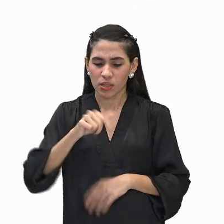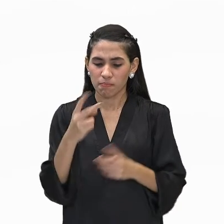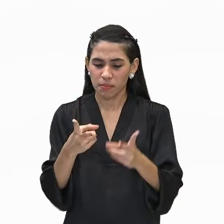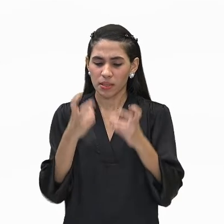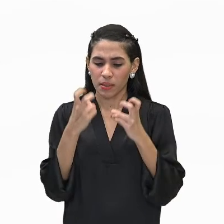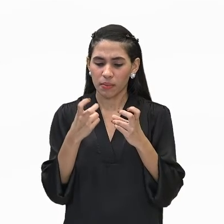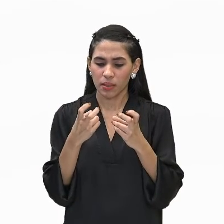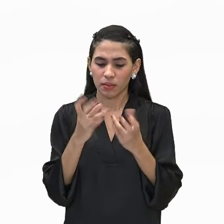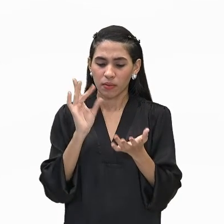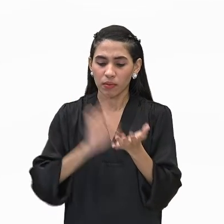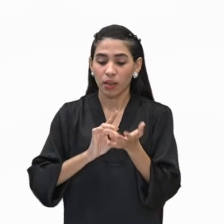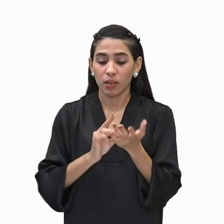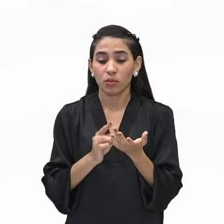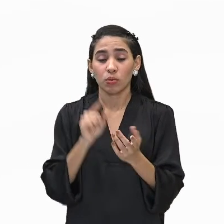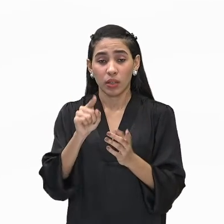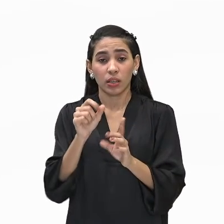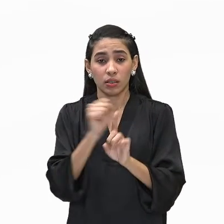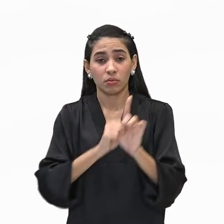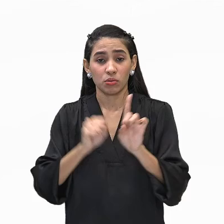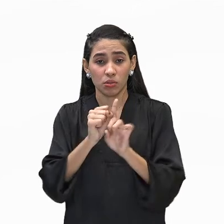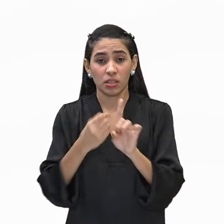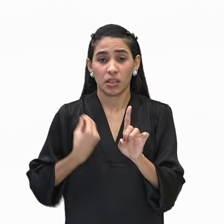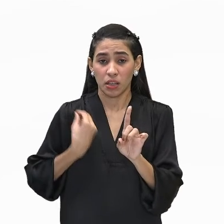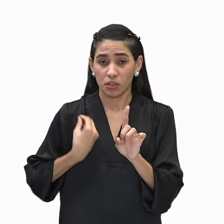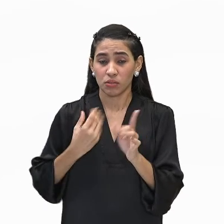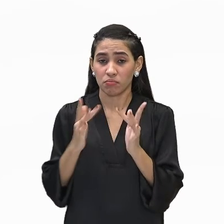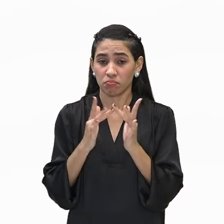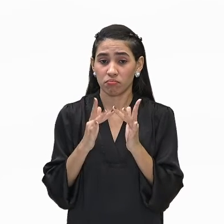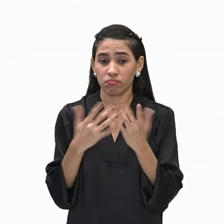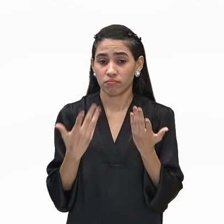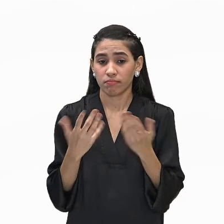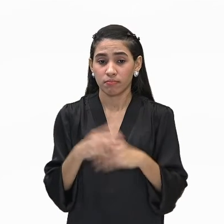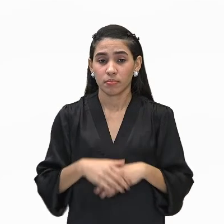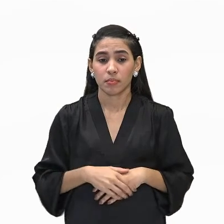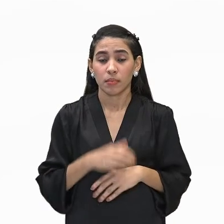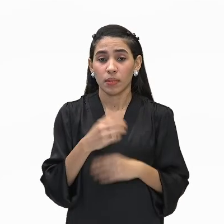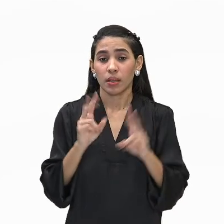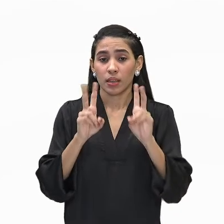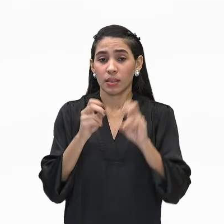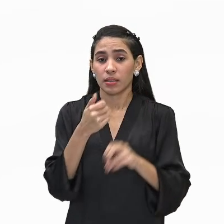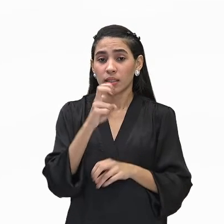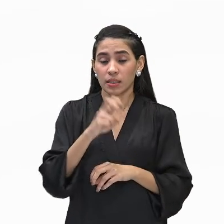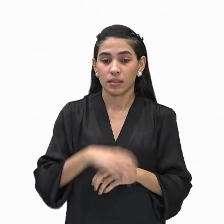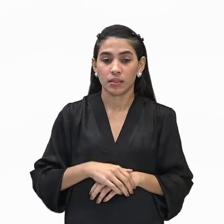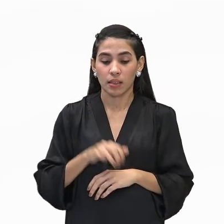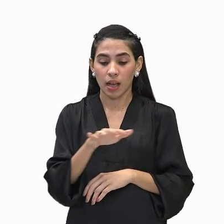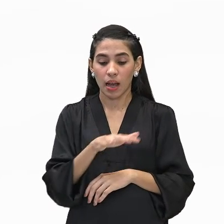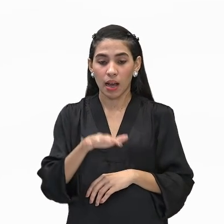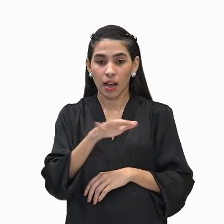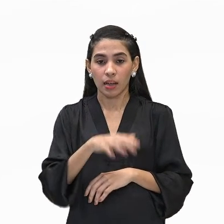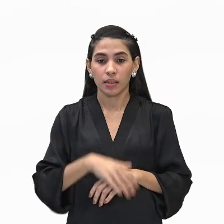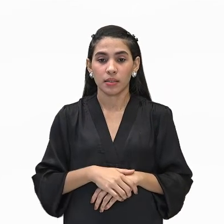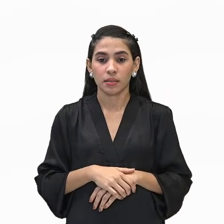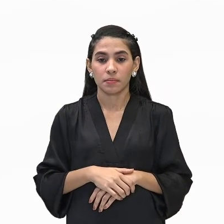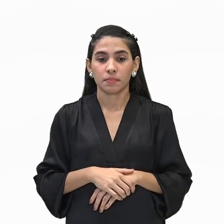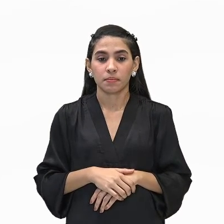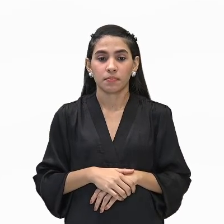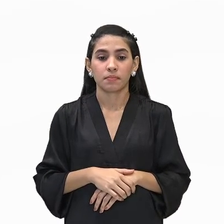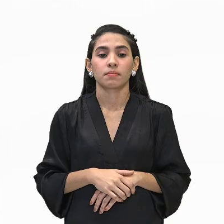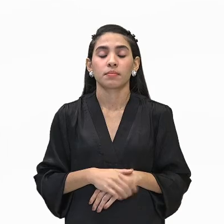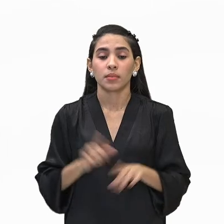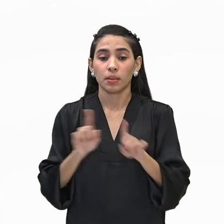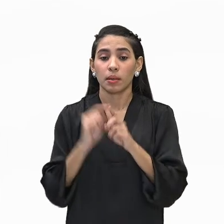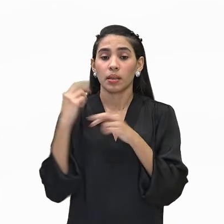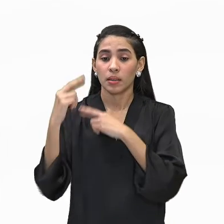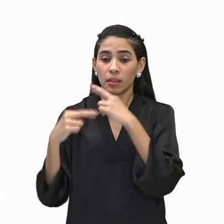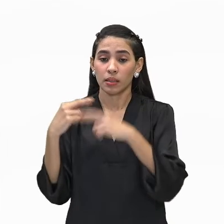você se vê como parte de uma comunidade. Será que é isso? 15. Região entre o sagrado e o profano. As tradições